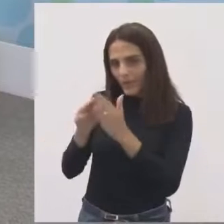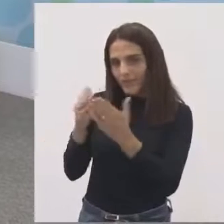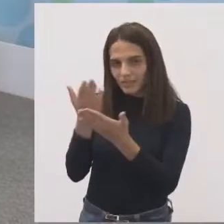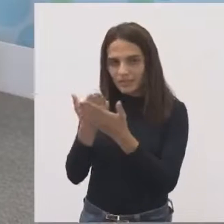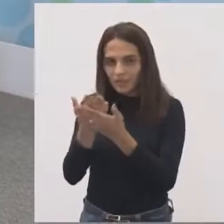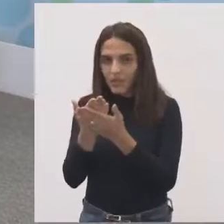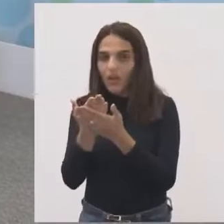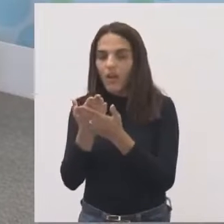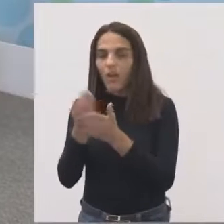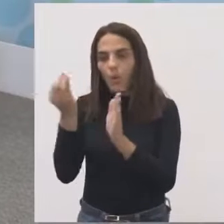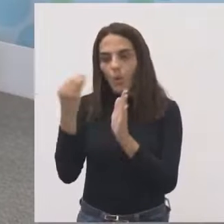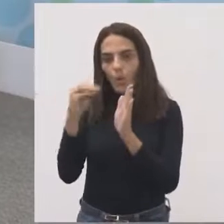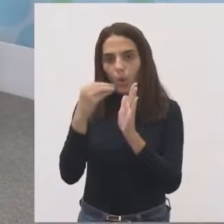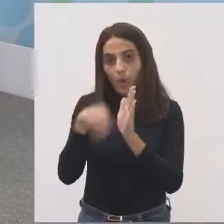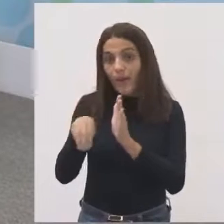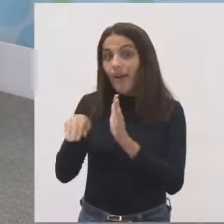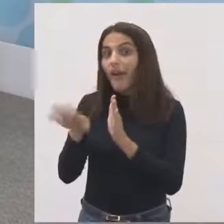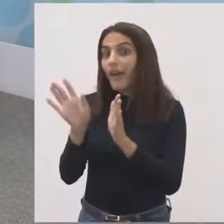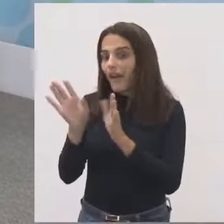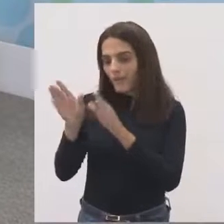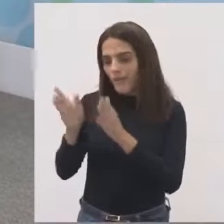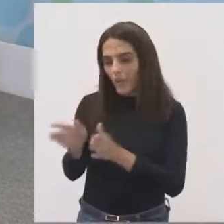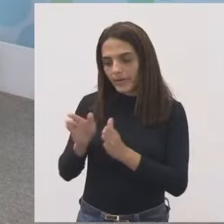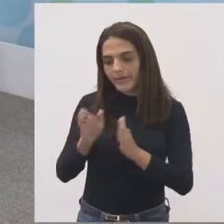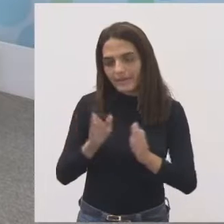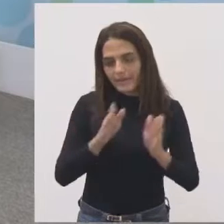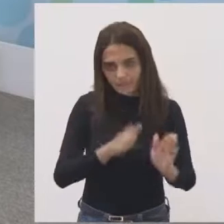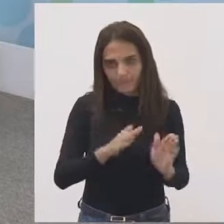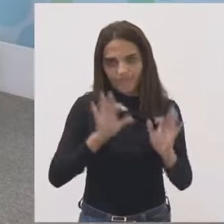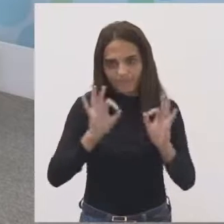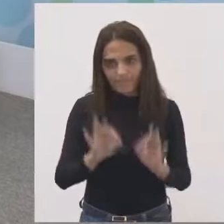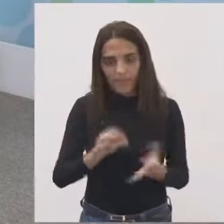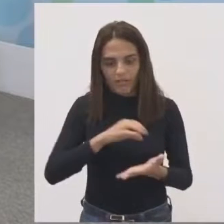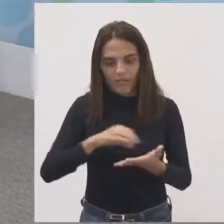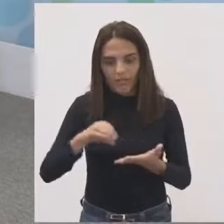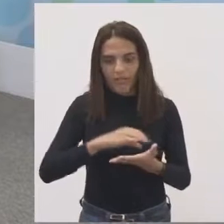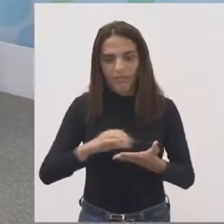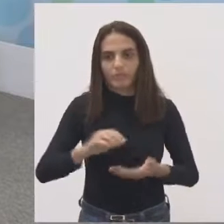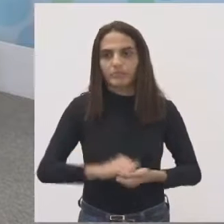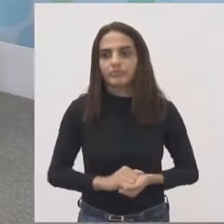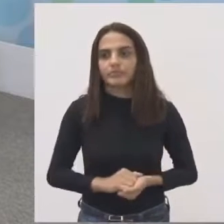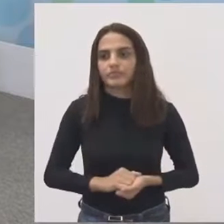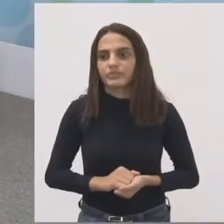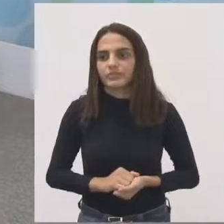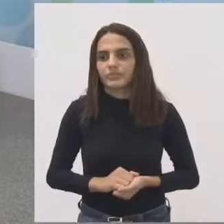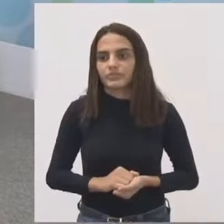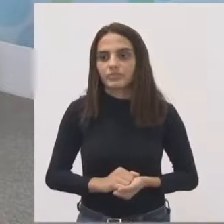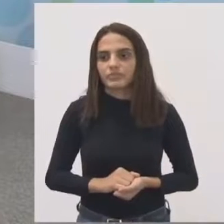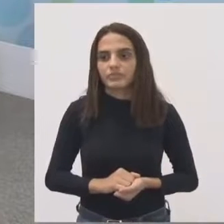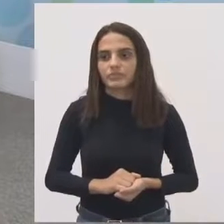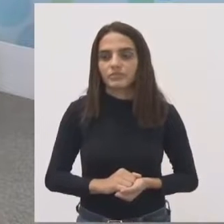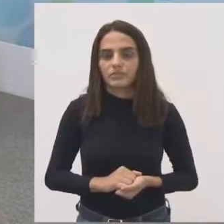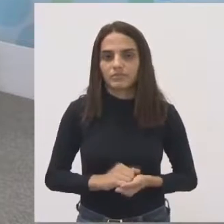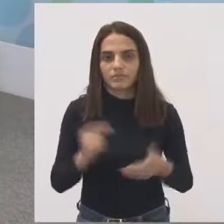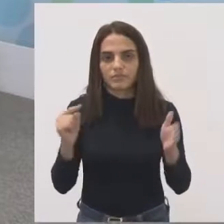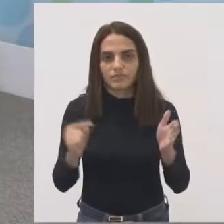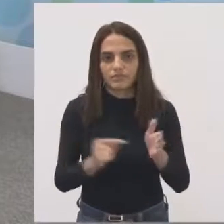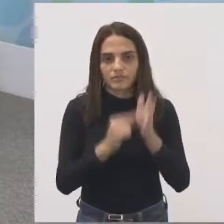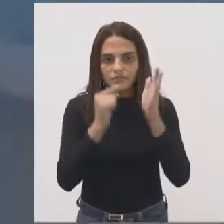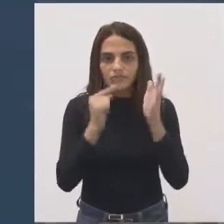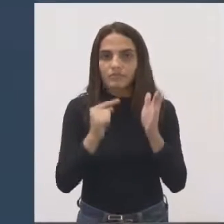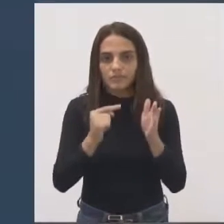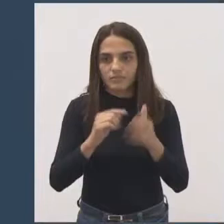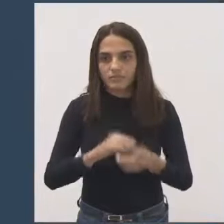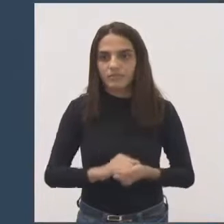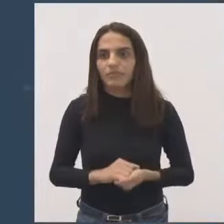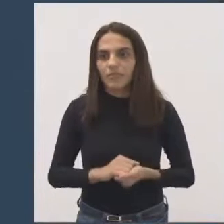escolas, eu coloco como organização. Isso, organização na secretaria, tá? Fechou. Então, vamos lá. Eu vou clicar aqui agora no configurar para